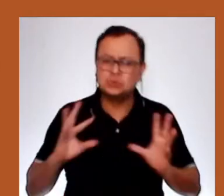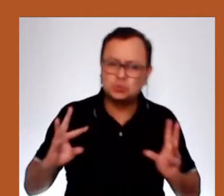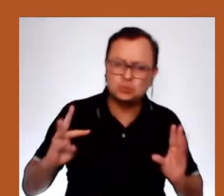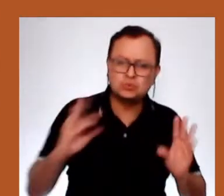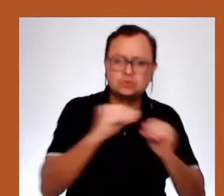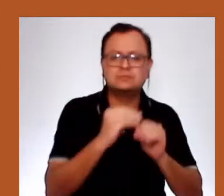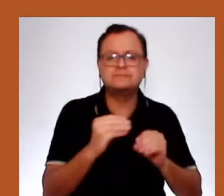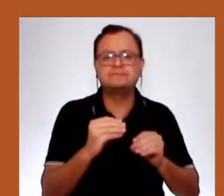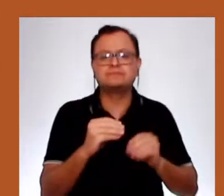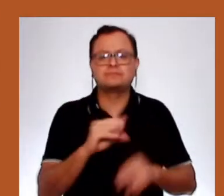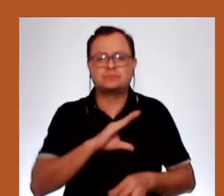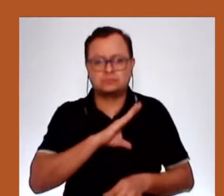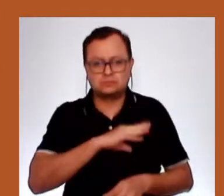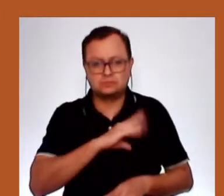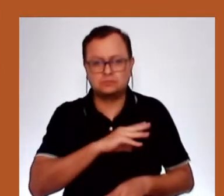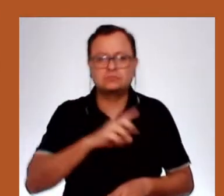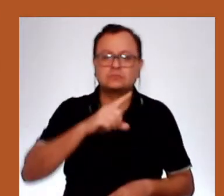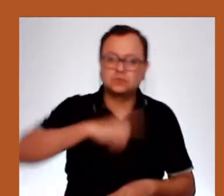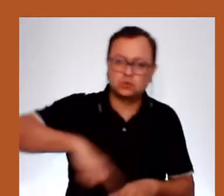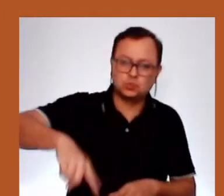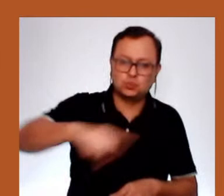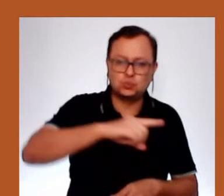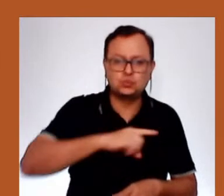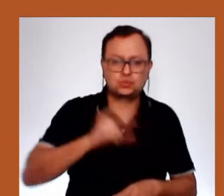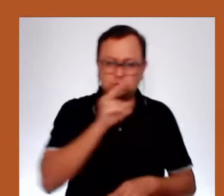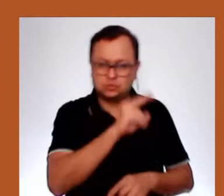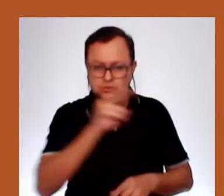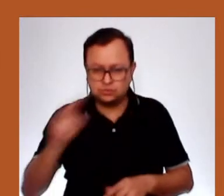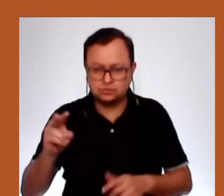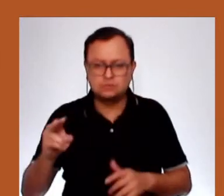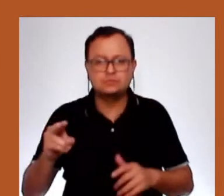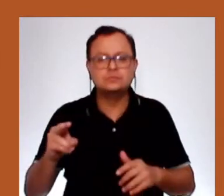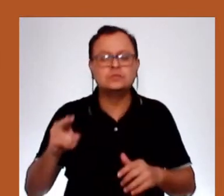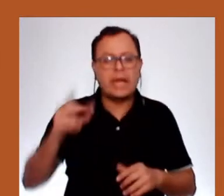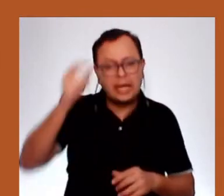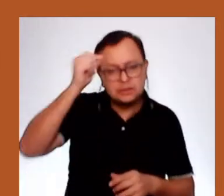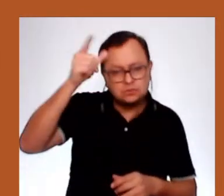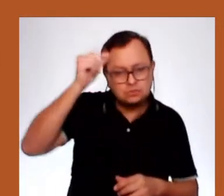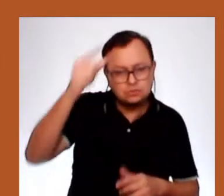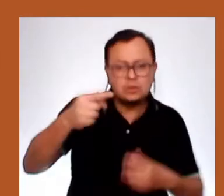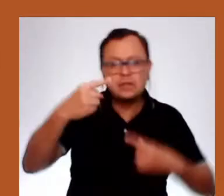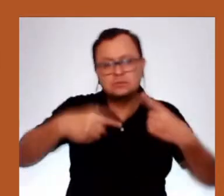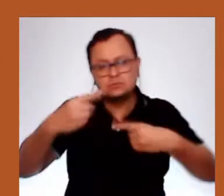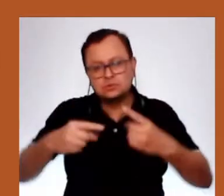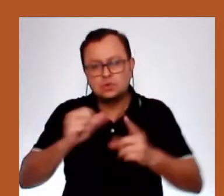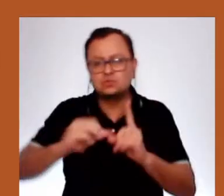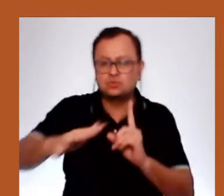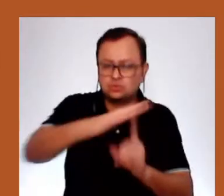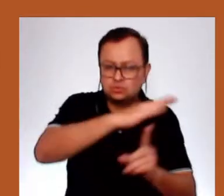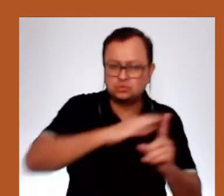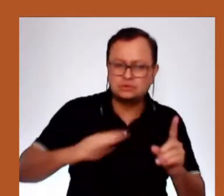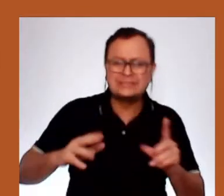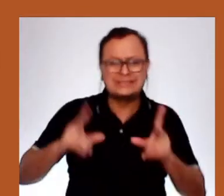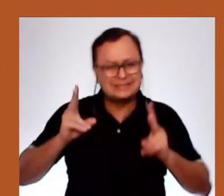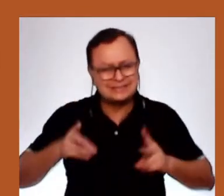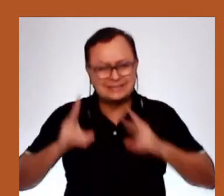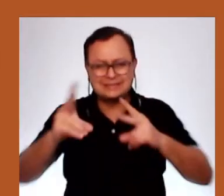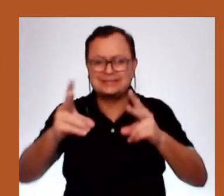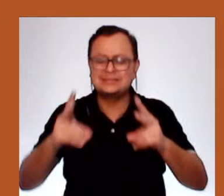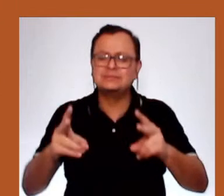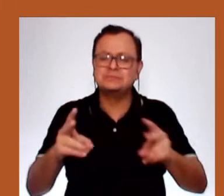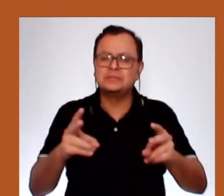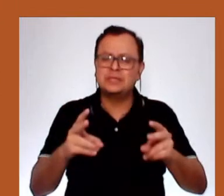ainda mais força essa potência da importância, né? Da cultura, das discussões sociais e sempre do lado certo da história, né?